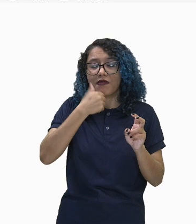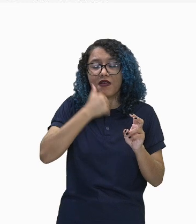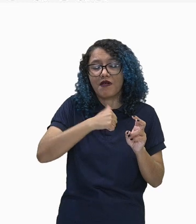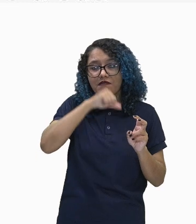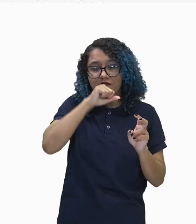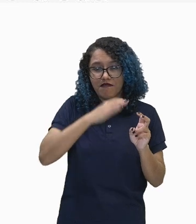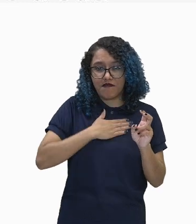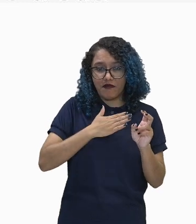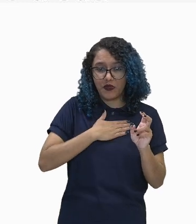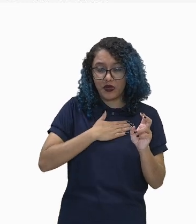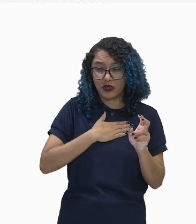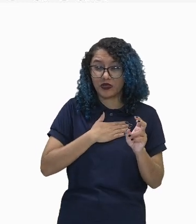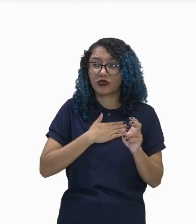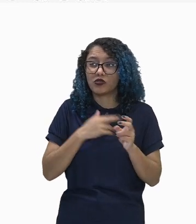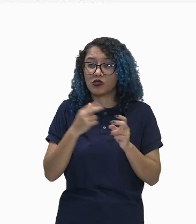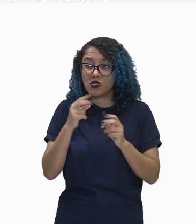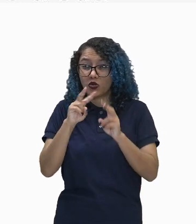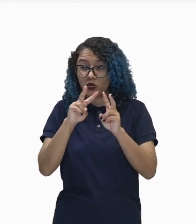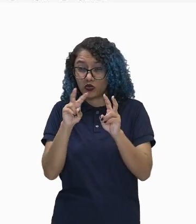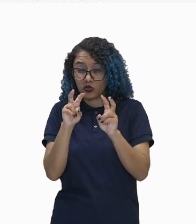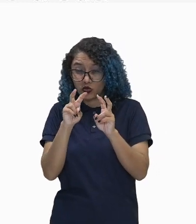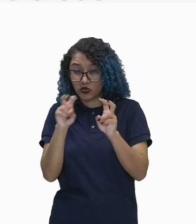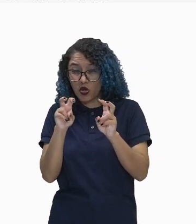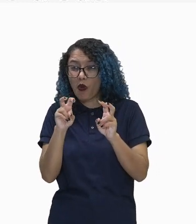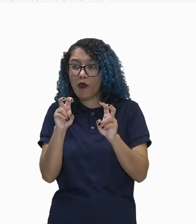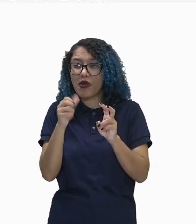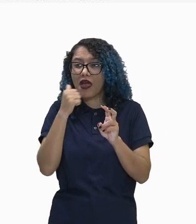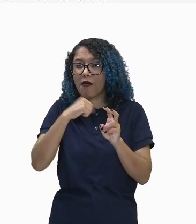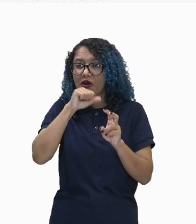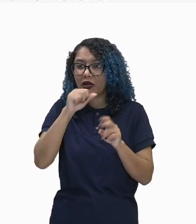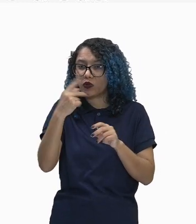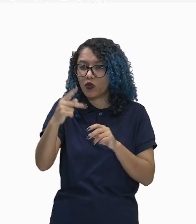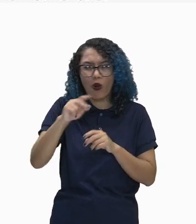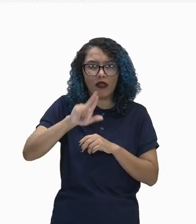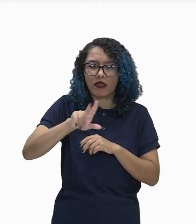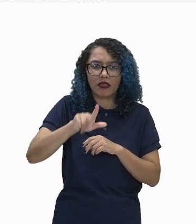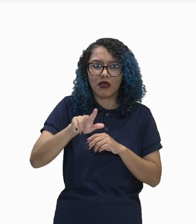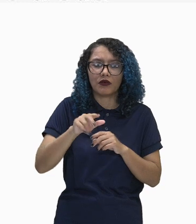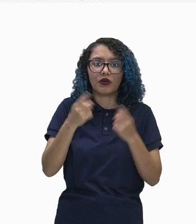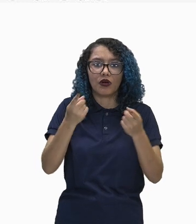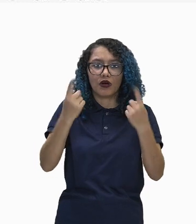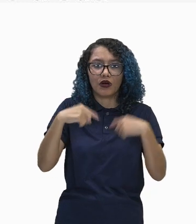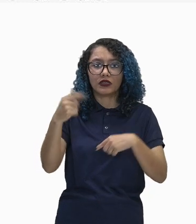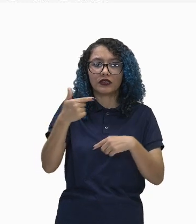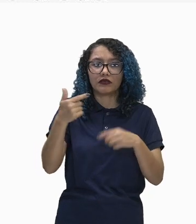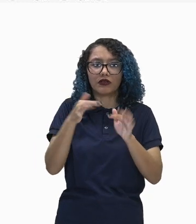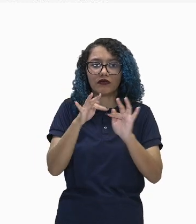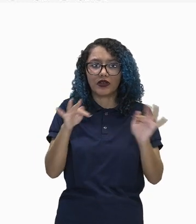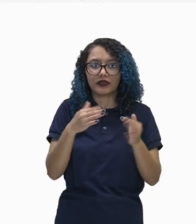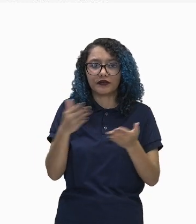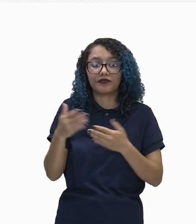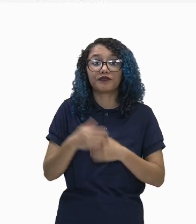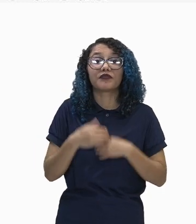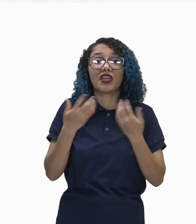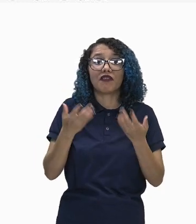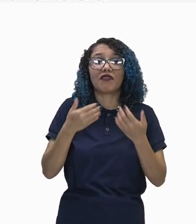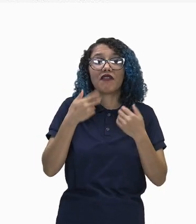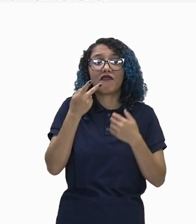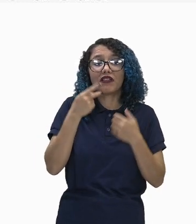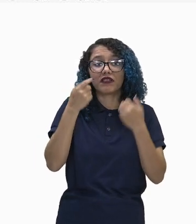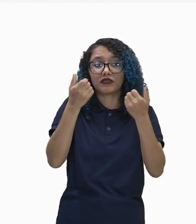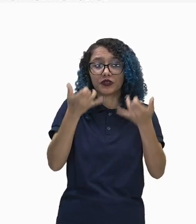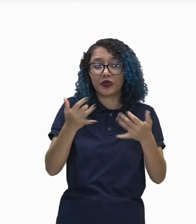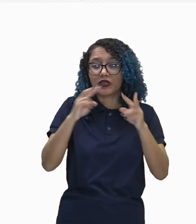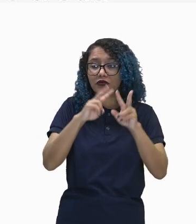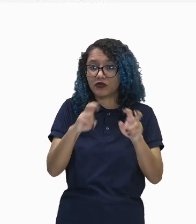você percebe na construção, olha a segunda frase, estava falando sobre a sua mãe e não